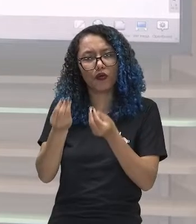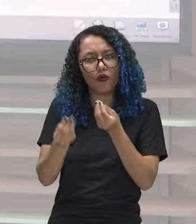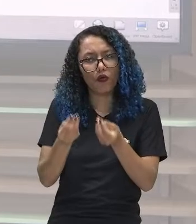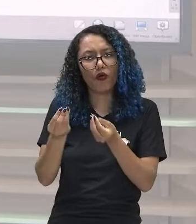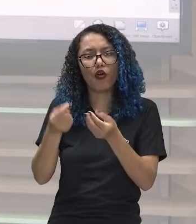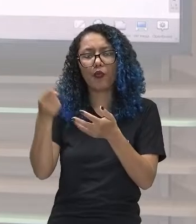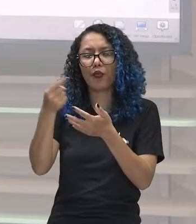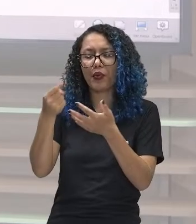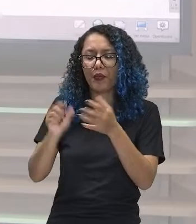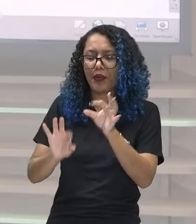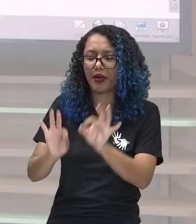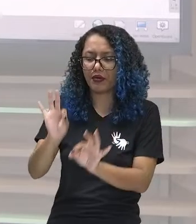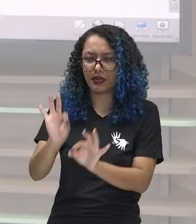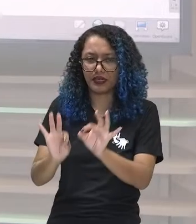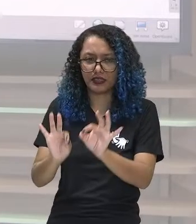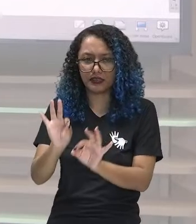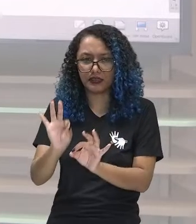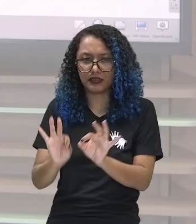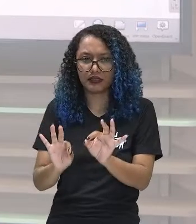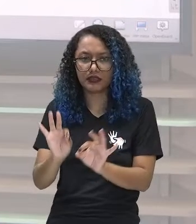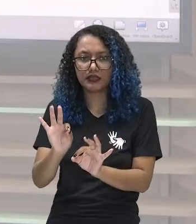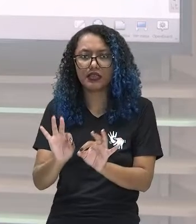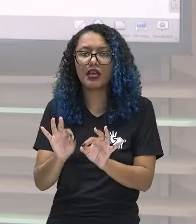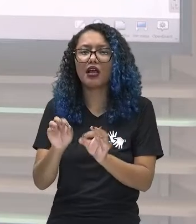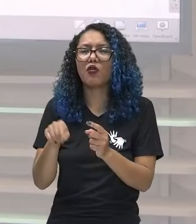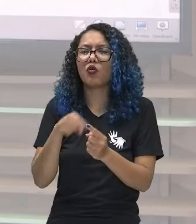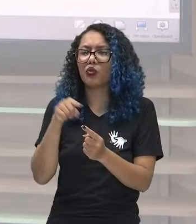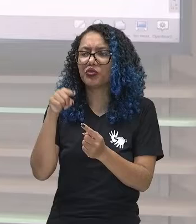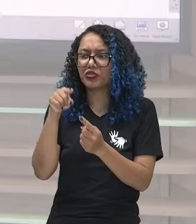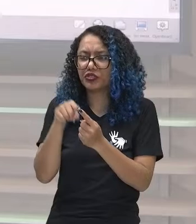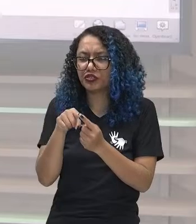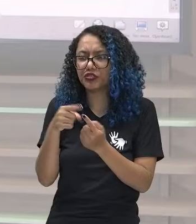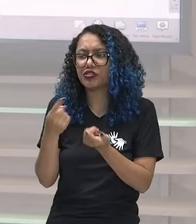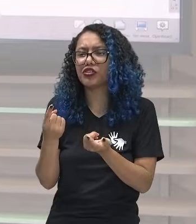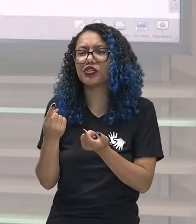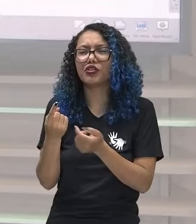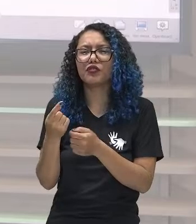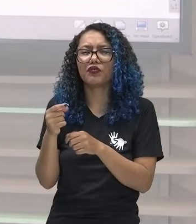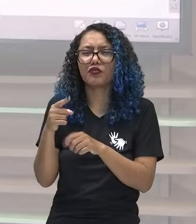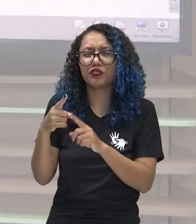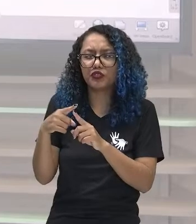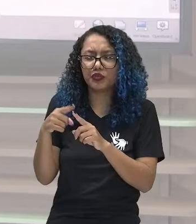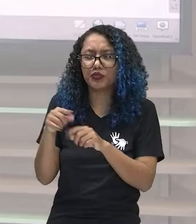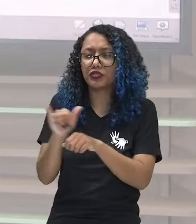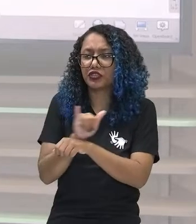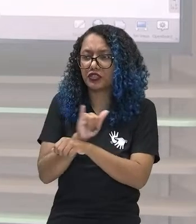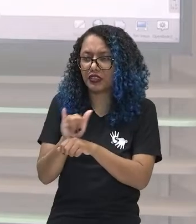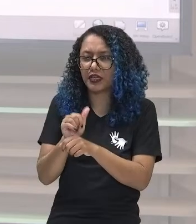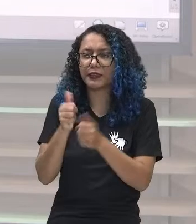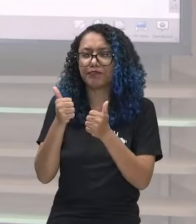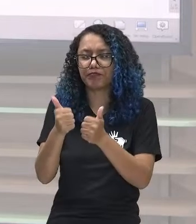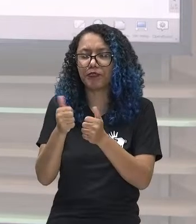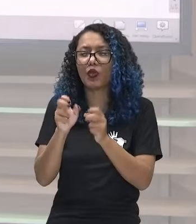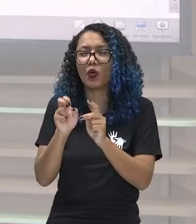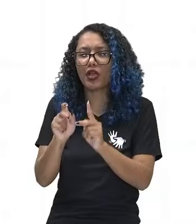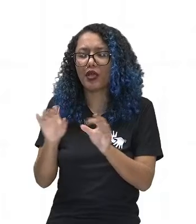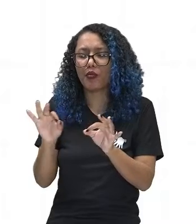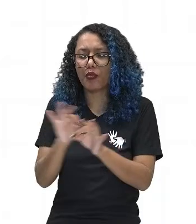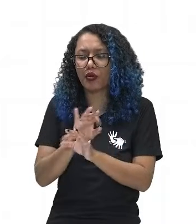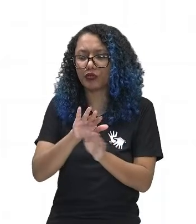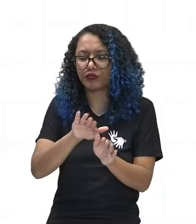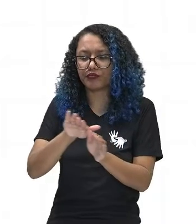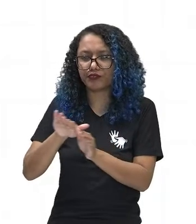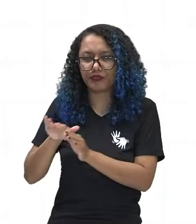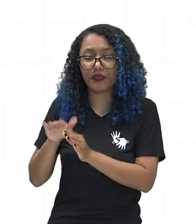é planejada, né, quais são os seus objetivos, que tipo de estratégia utiliza, vamos conhecer sobre a